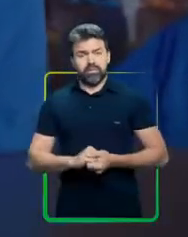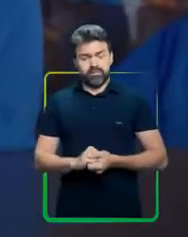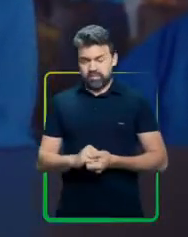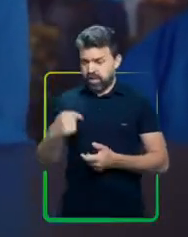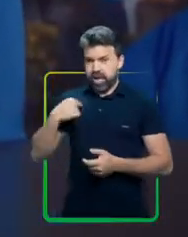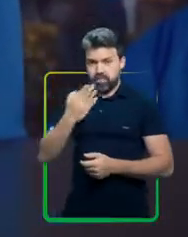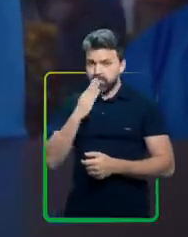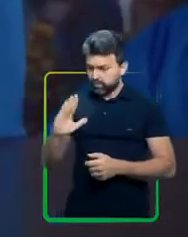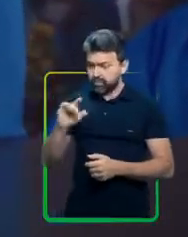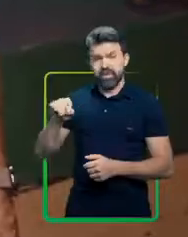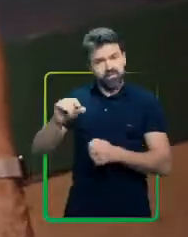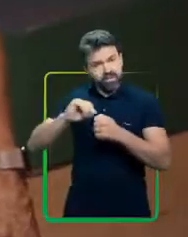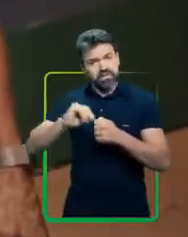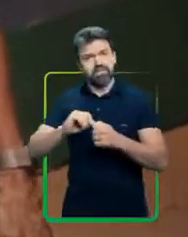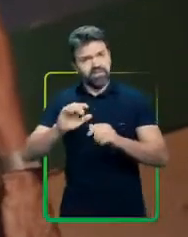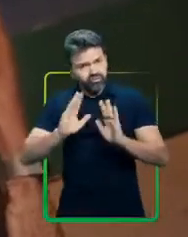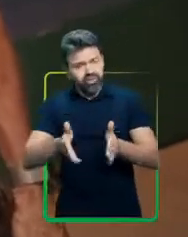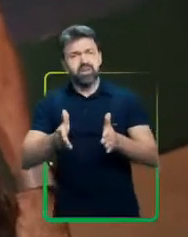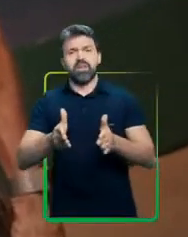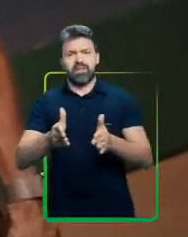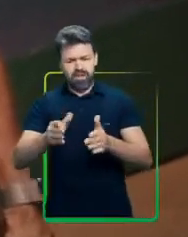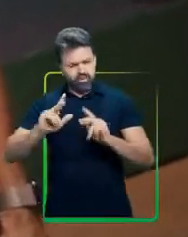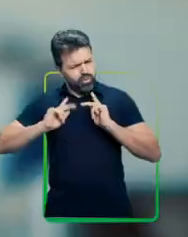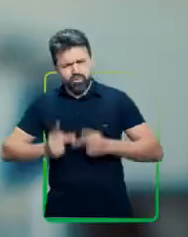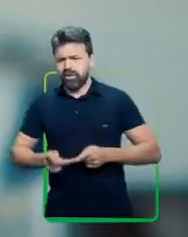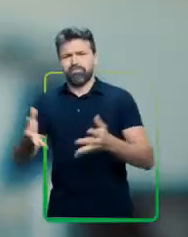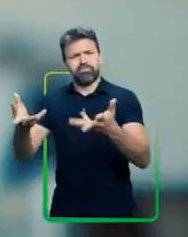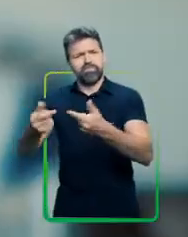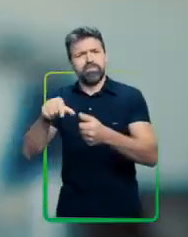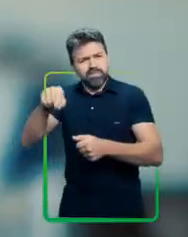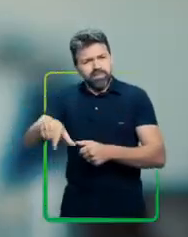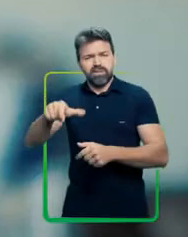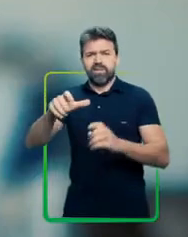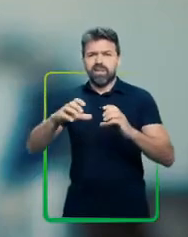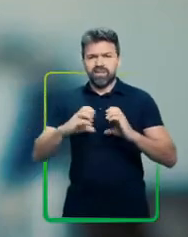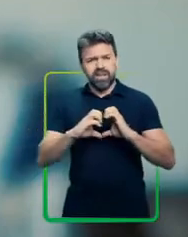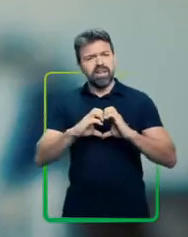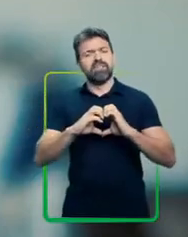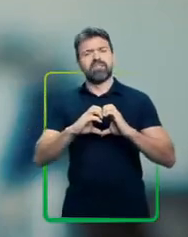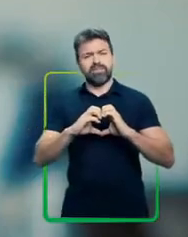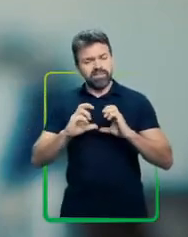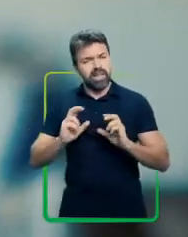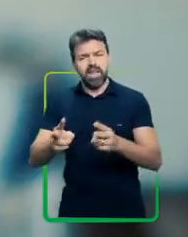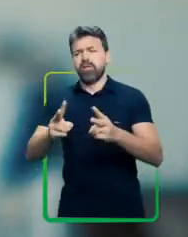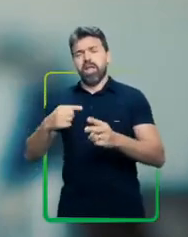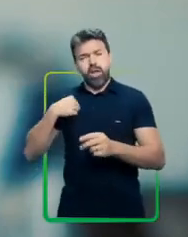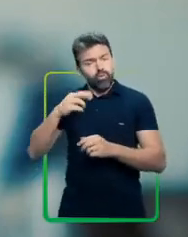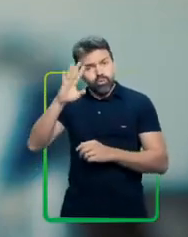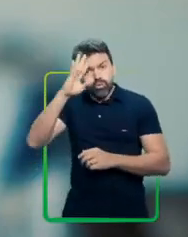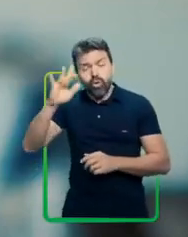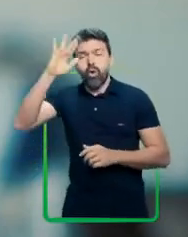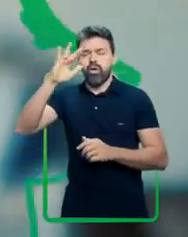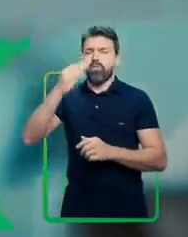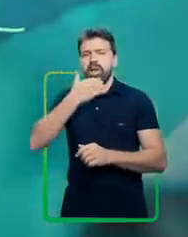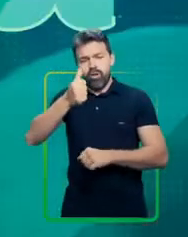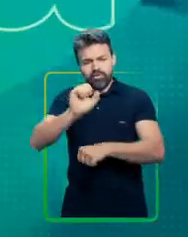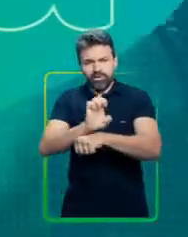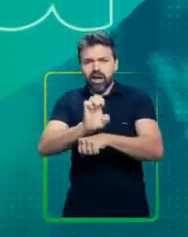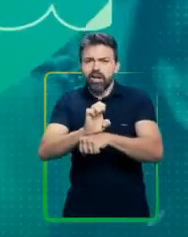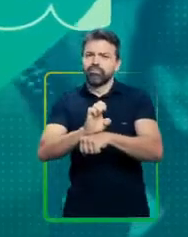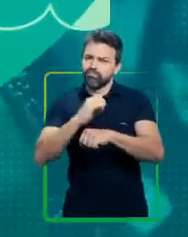muito batalhadora. É humana a Tereza. Tem uma esperança, né, a Tereza como governadora, que tudo vai melhorar no nosso estado.